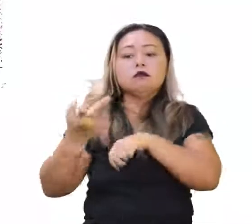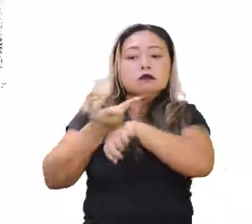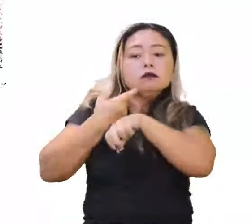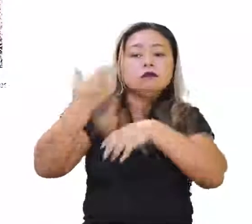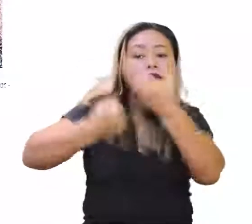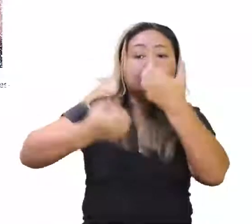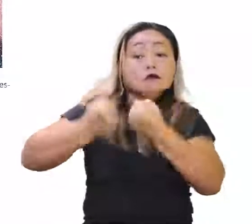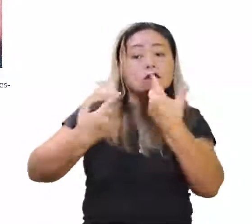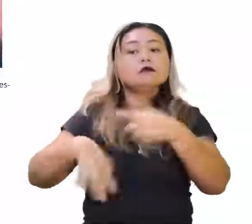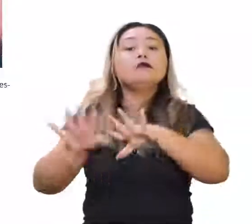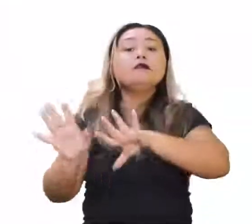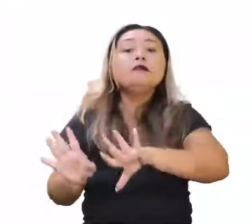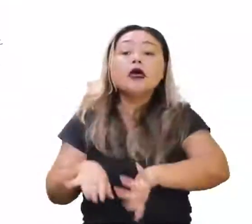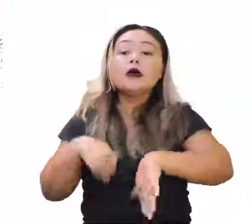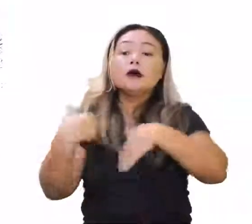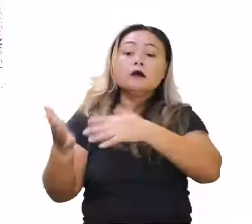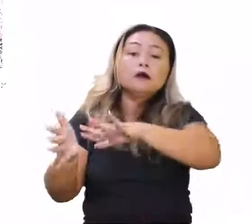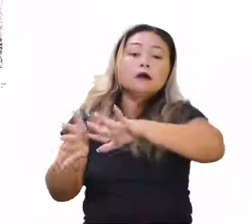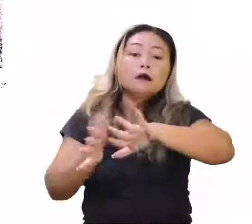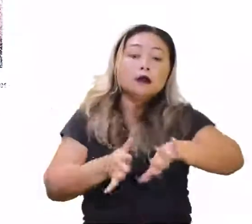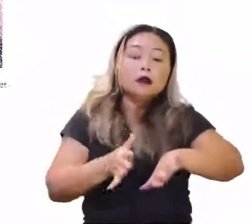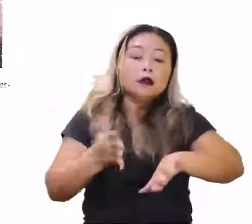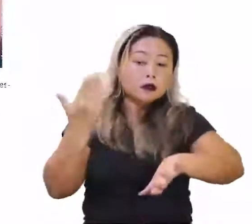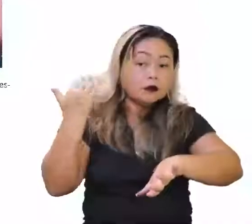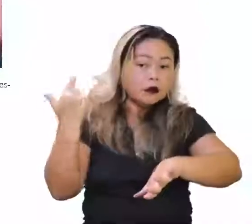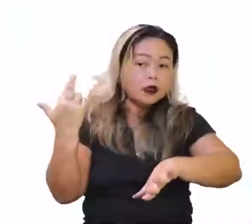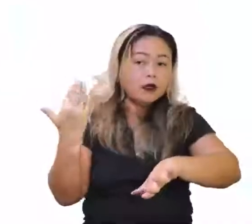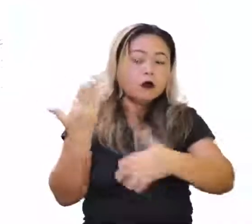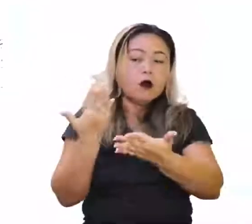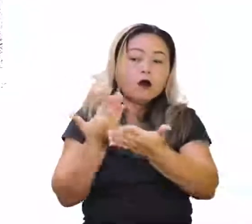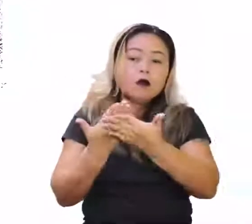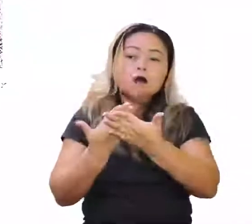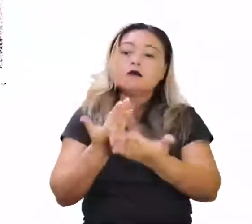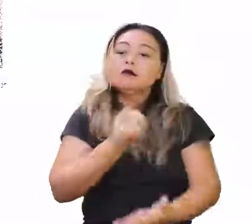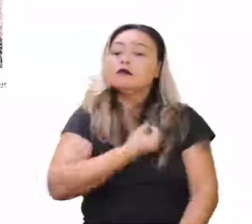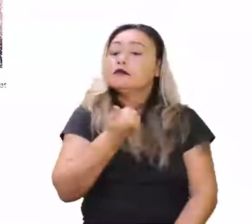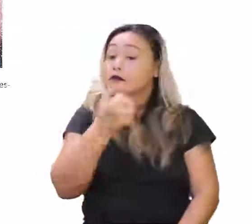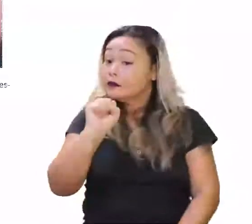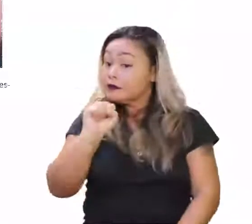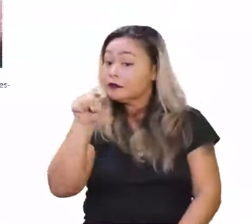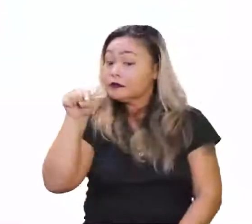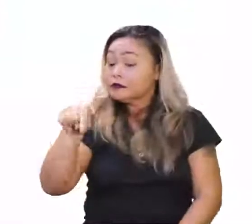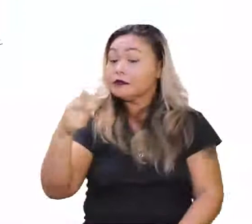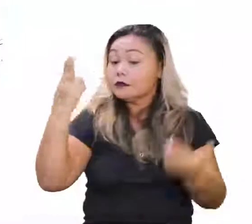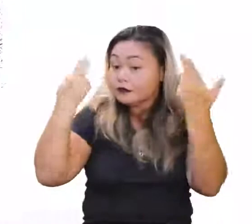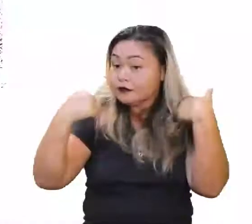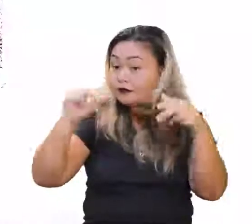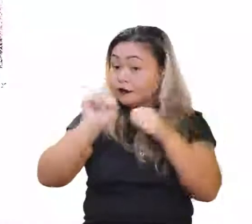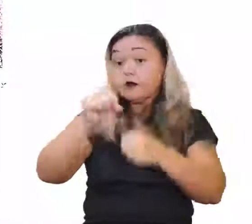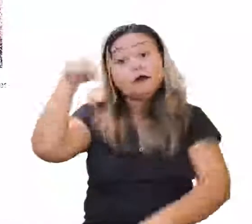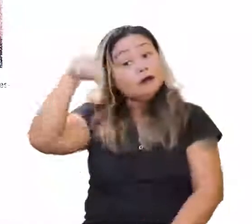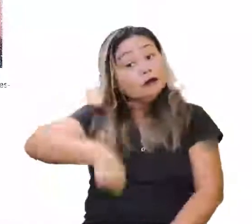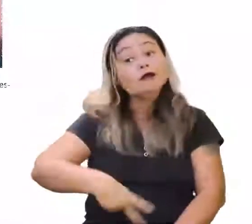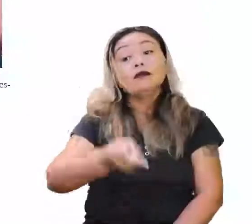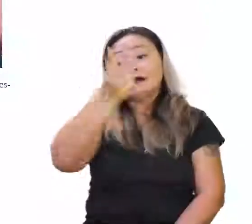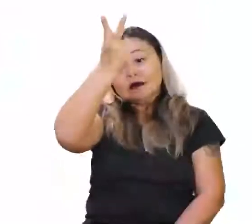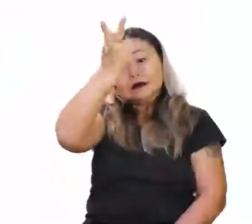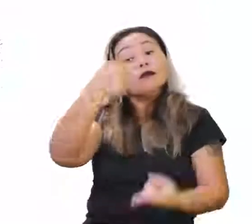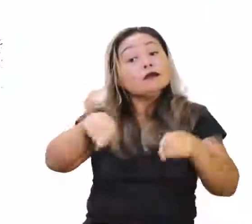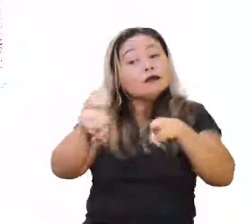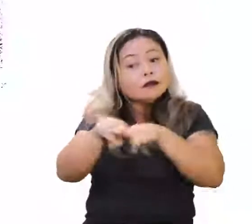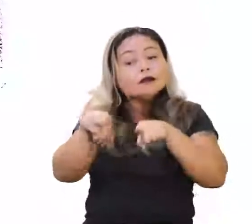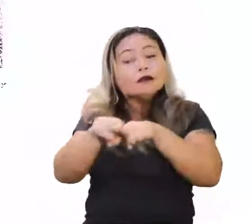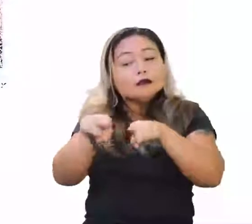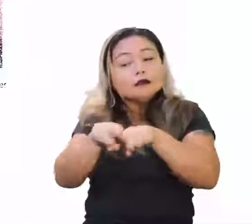Também, igual nós falamos na aula 18 dos ovinos, os caprinos